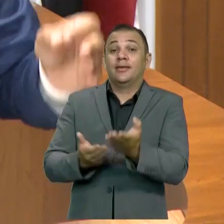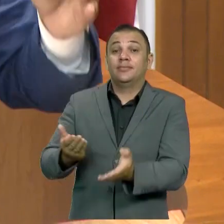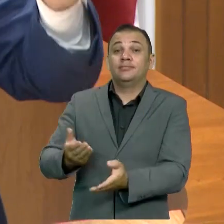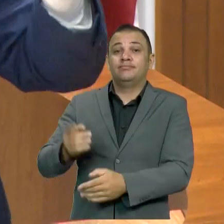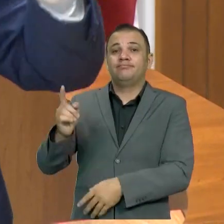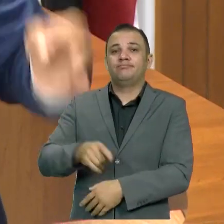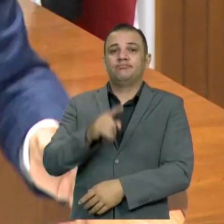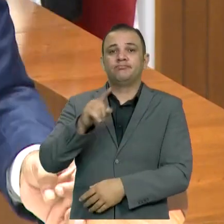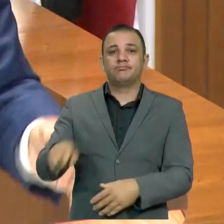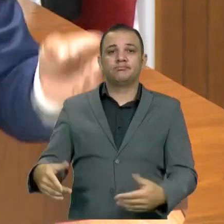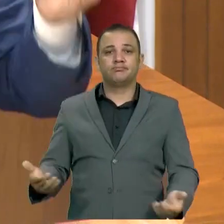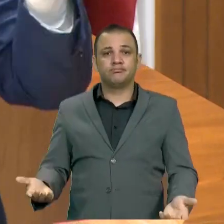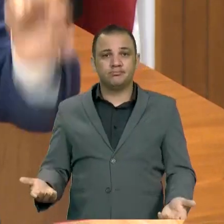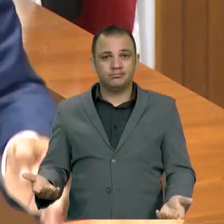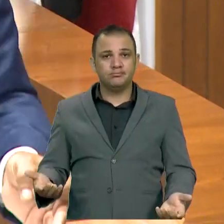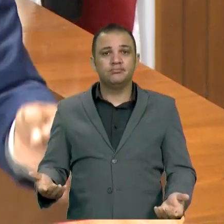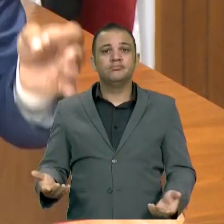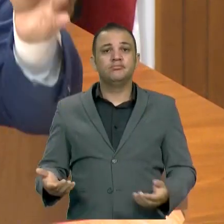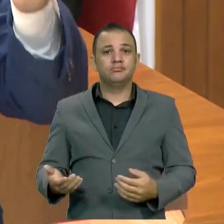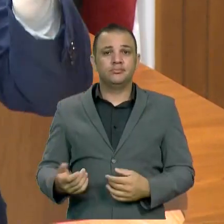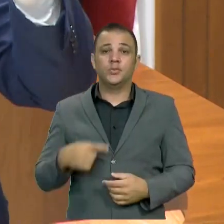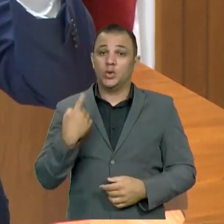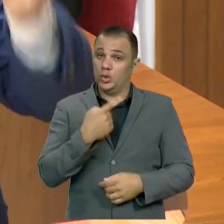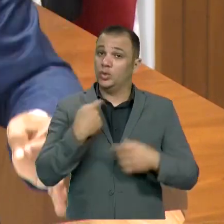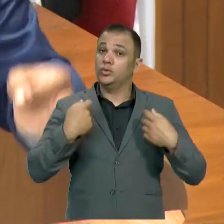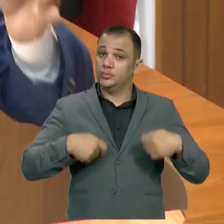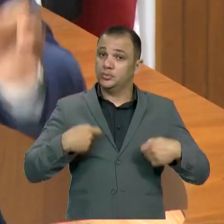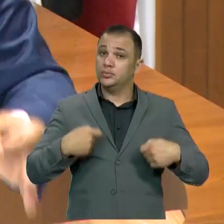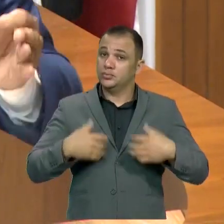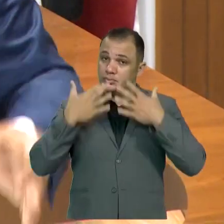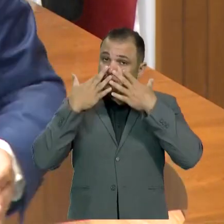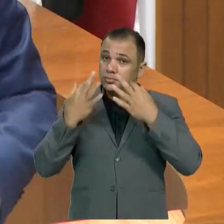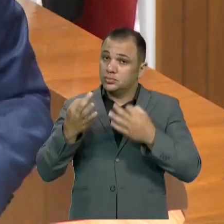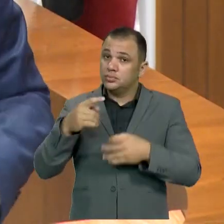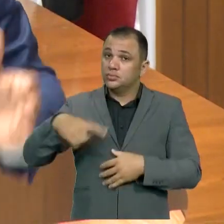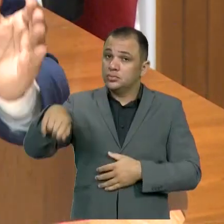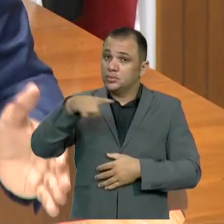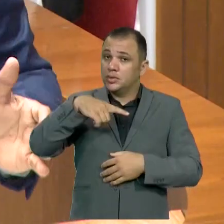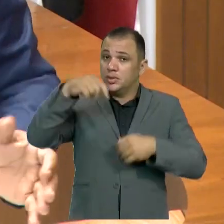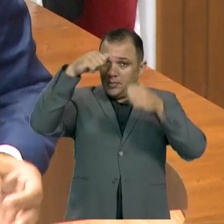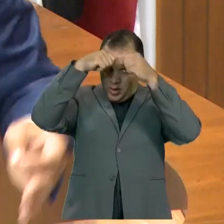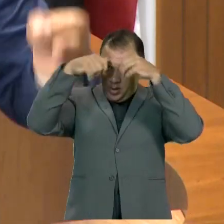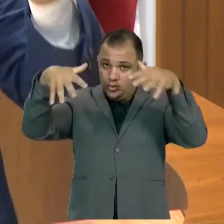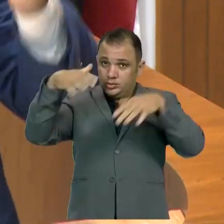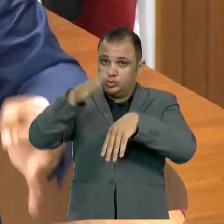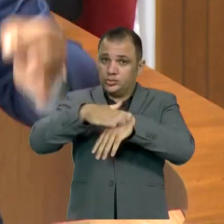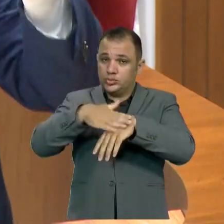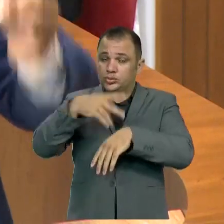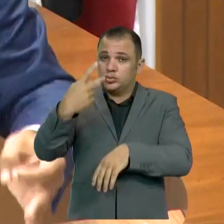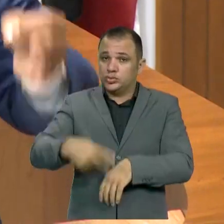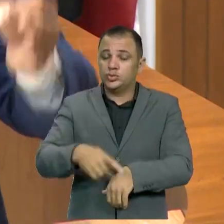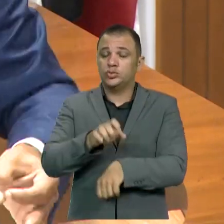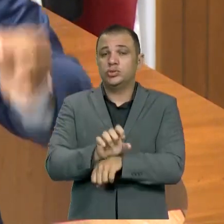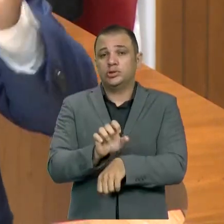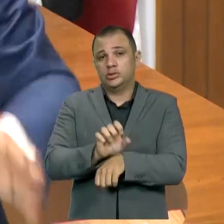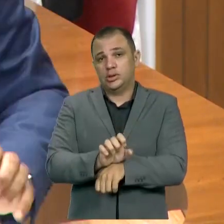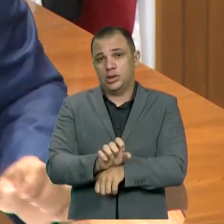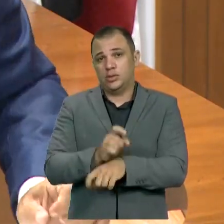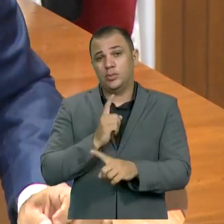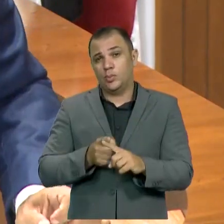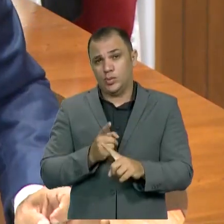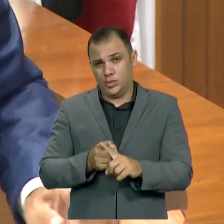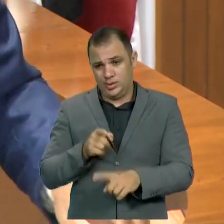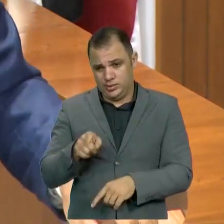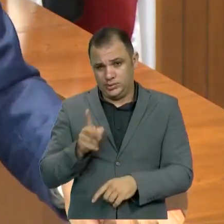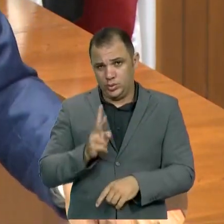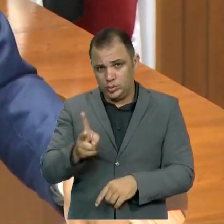crianças. Precisamos dar atenção aos autistas do Estado do Maranhão. Da forma como está, não tem condição de